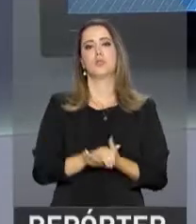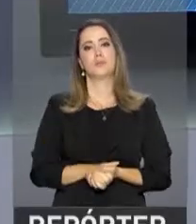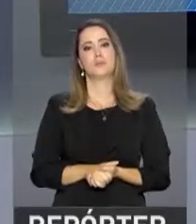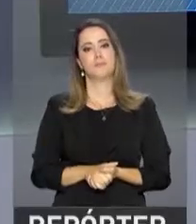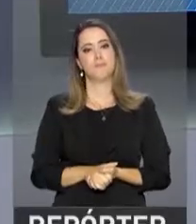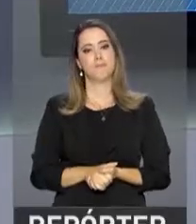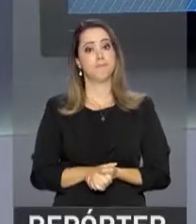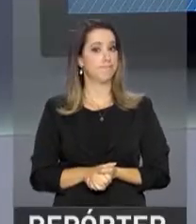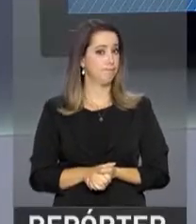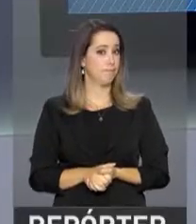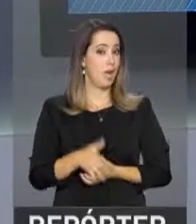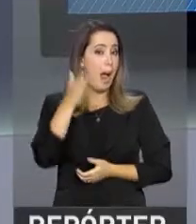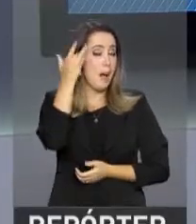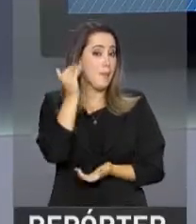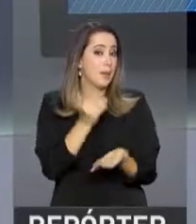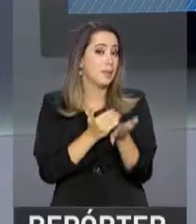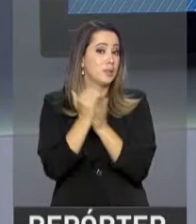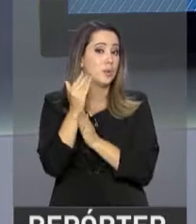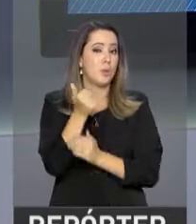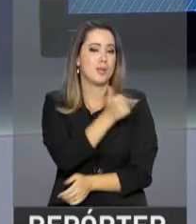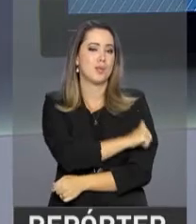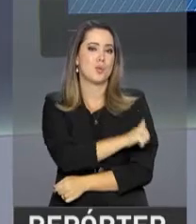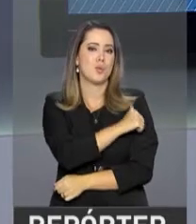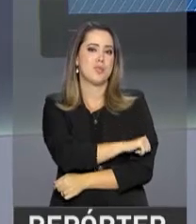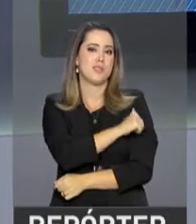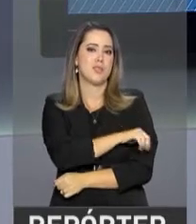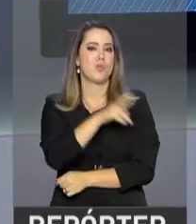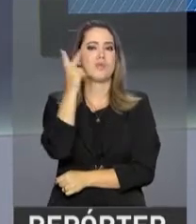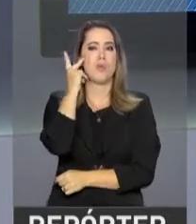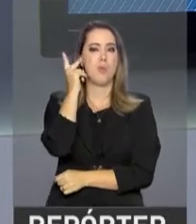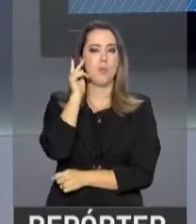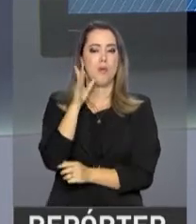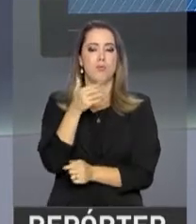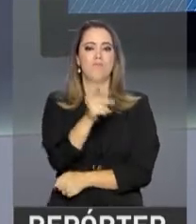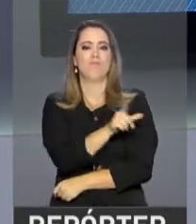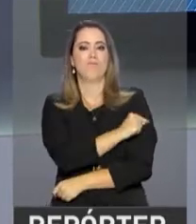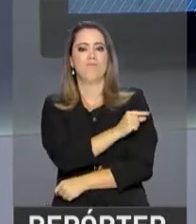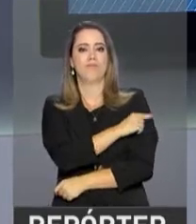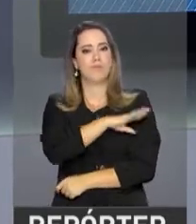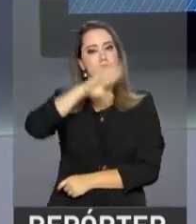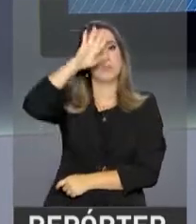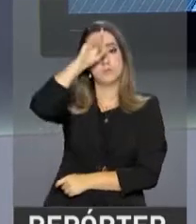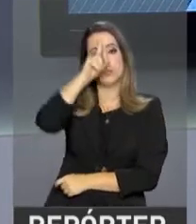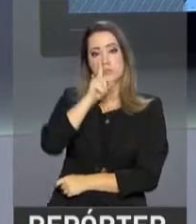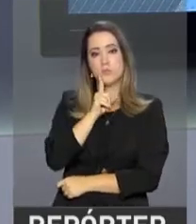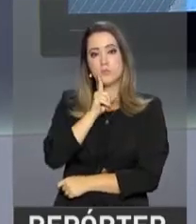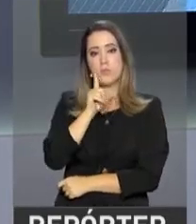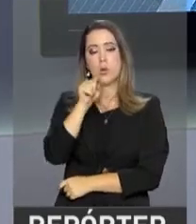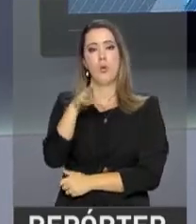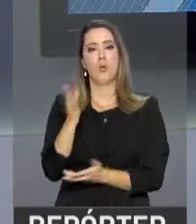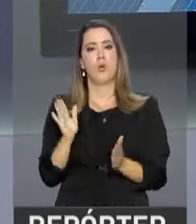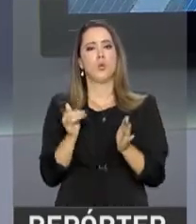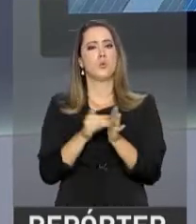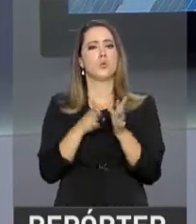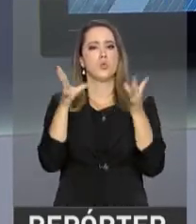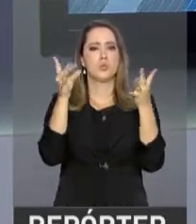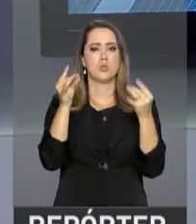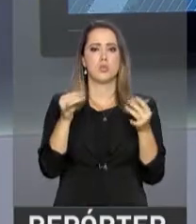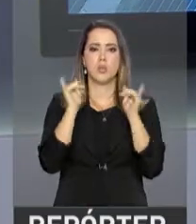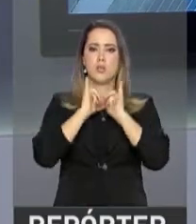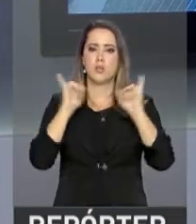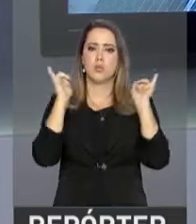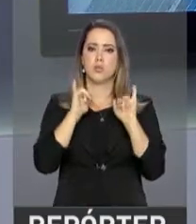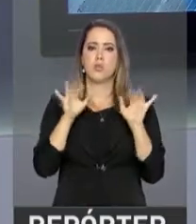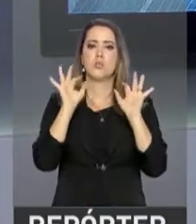começa amanhã em são paulo e no rio de janeiro a campanha de vacinação contra a febre amarela os últimos detalhes para a campanha